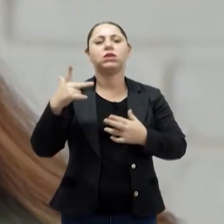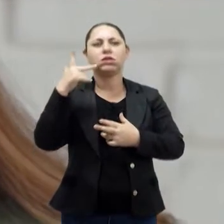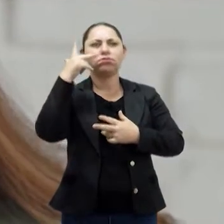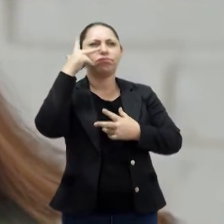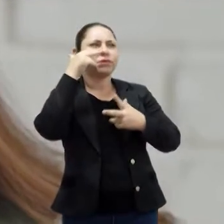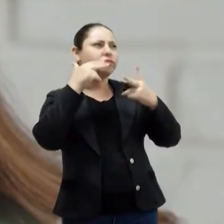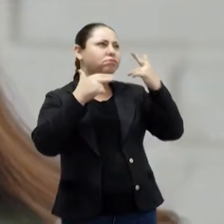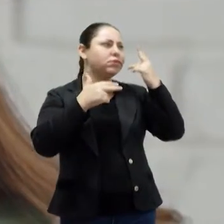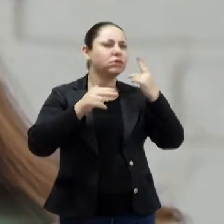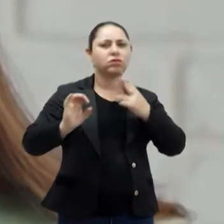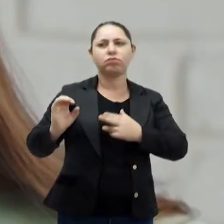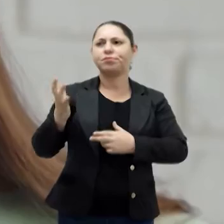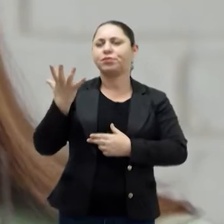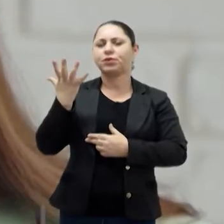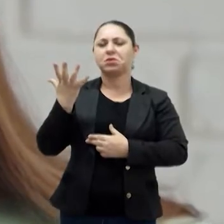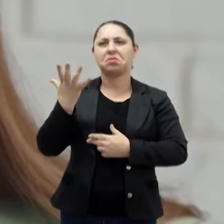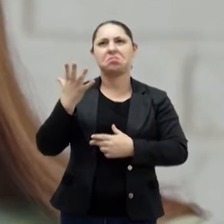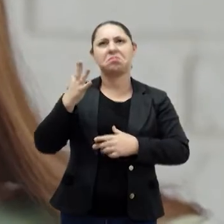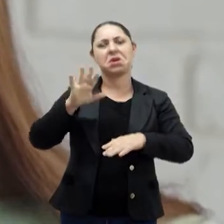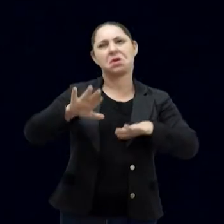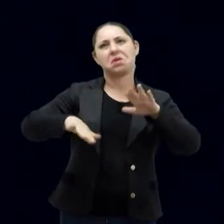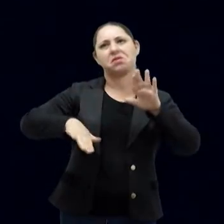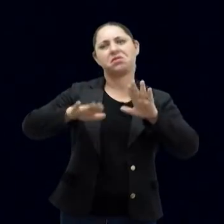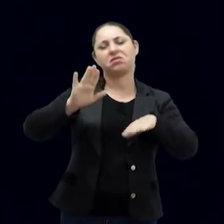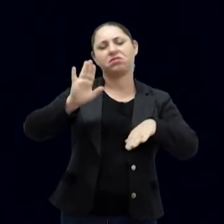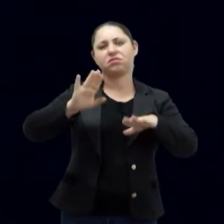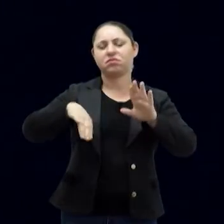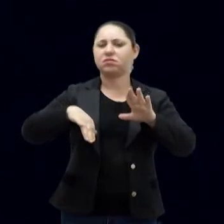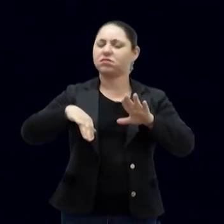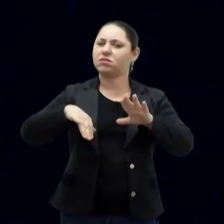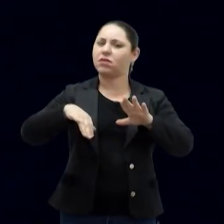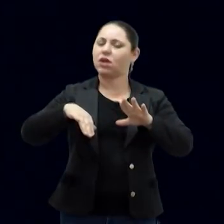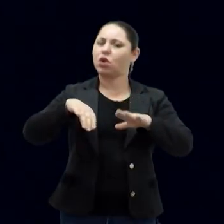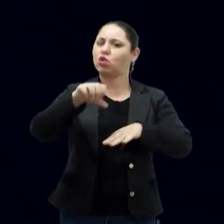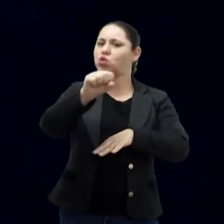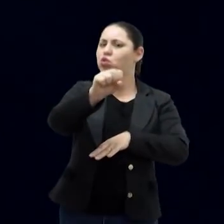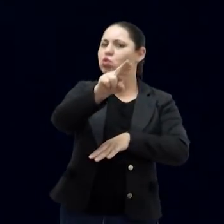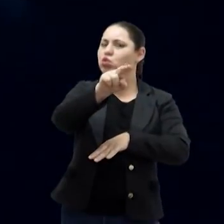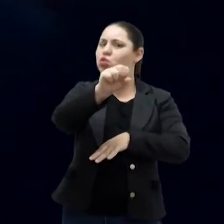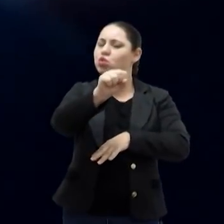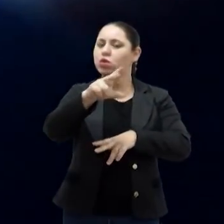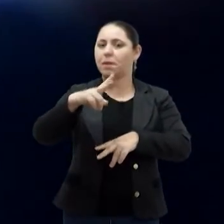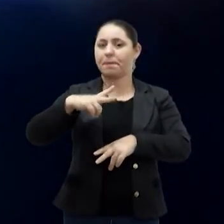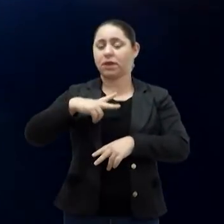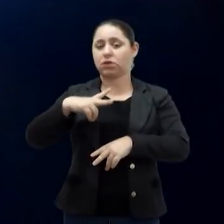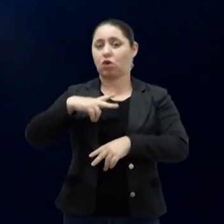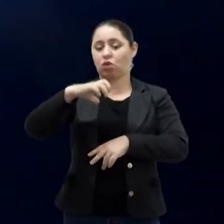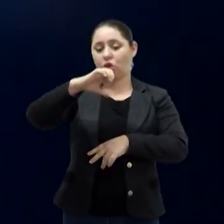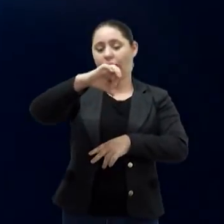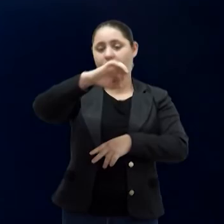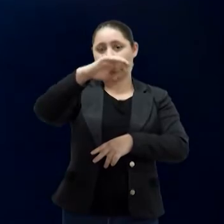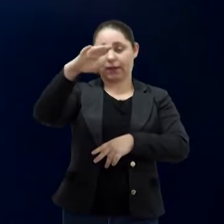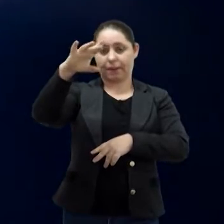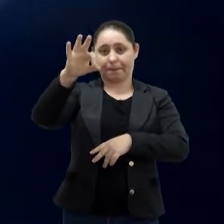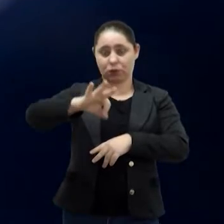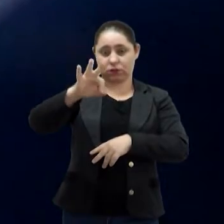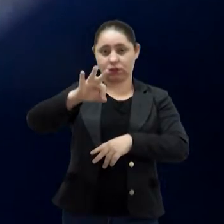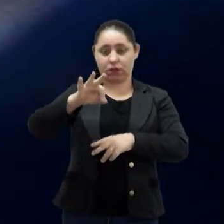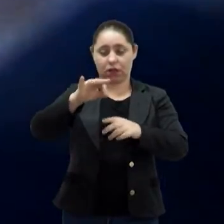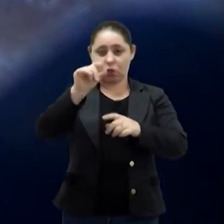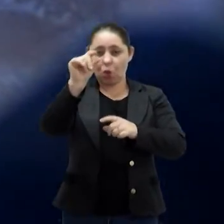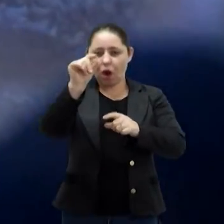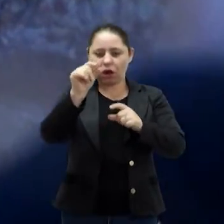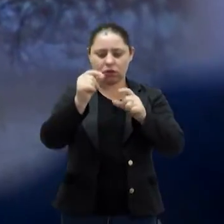cirurgias realizadas, acredito eu que de uma média entre SUS e privado no Brasil, 90%